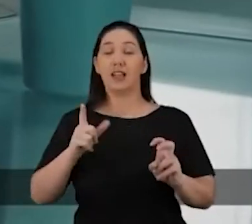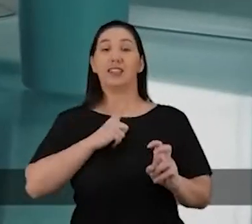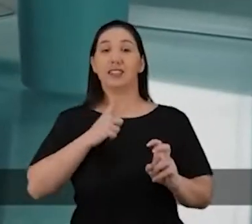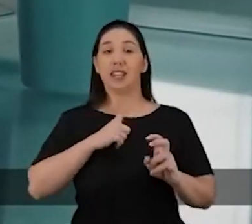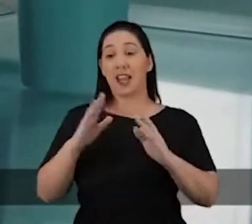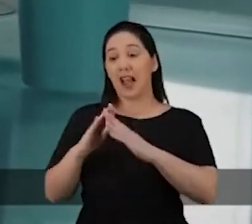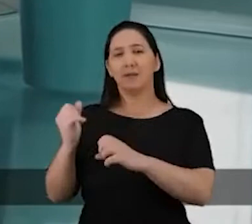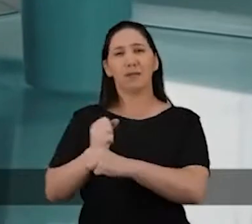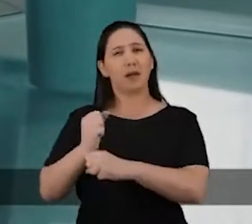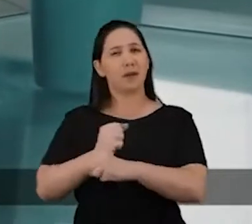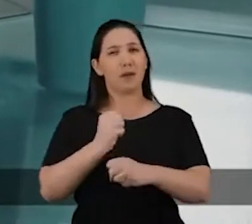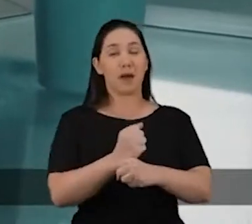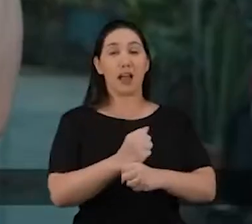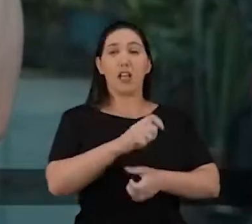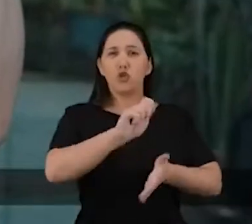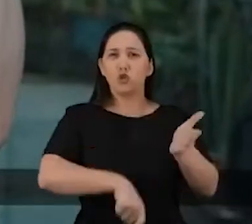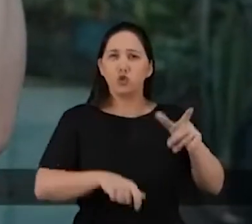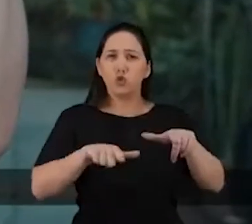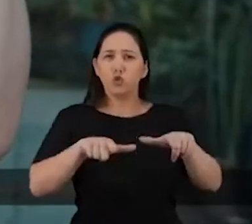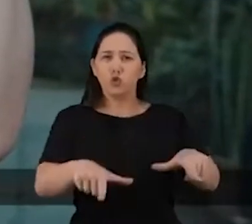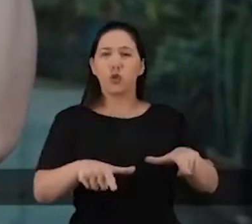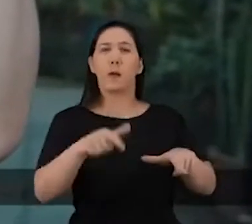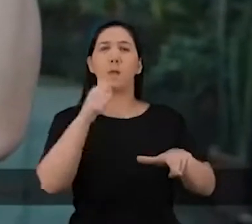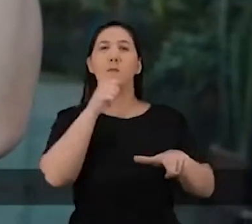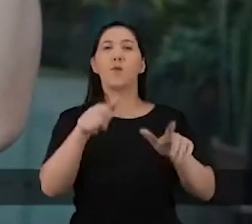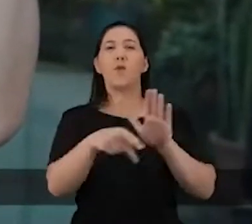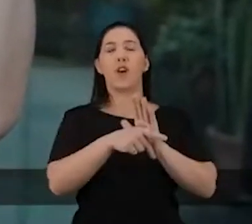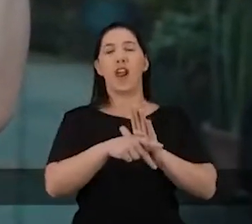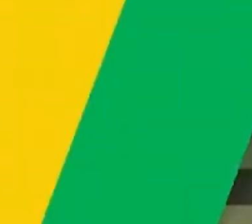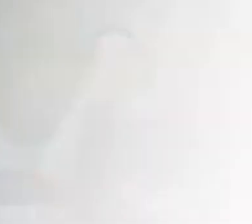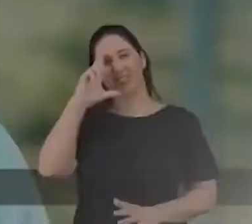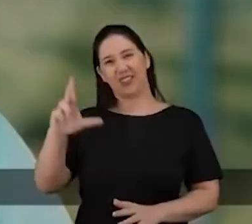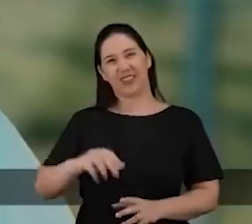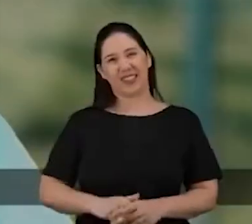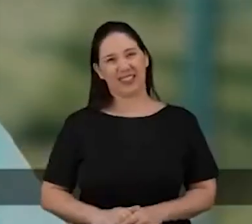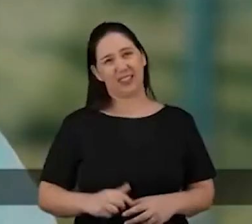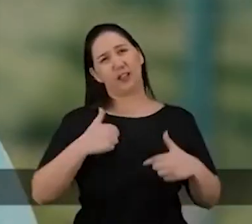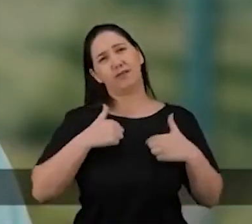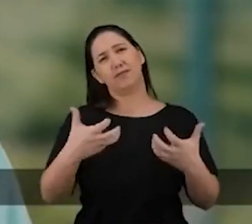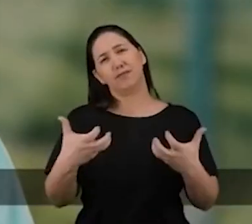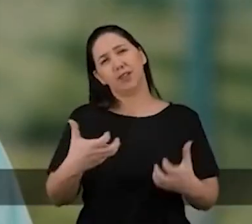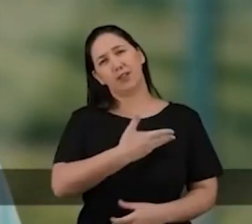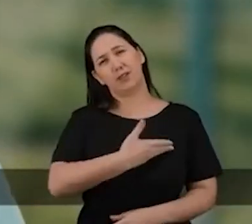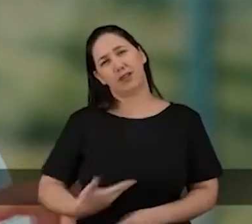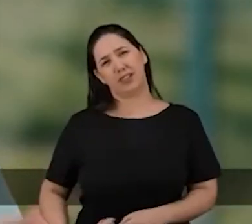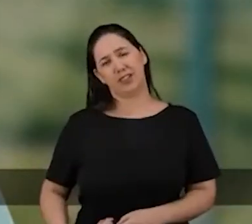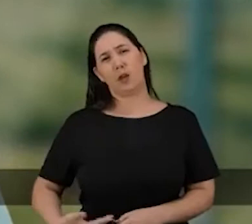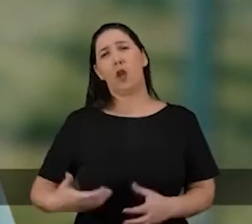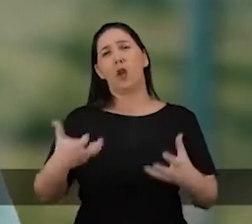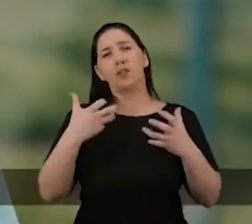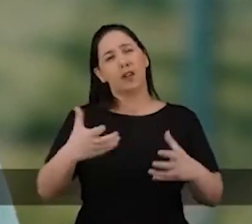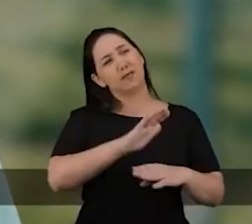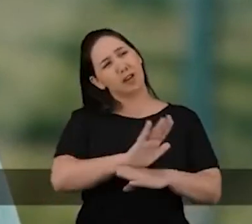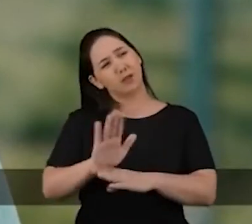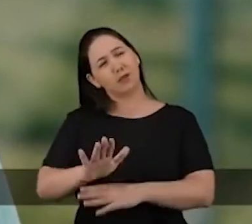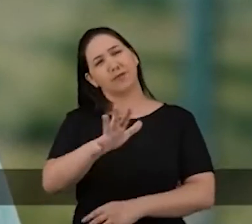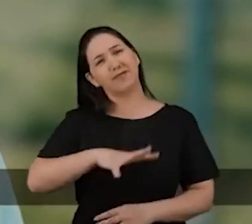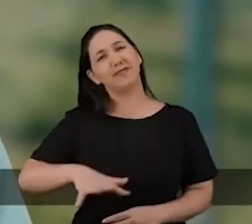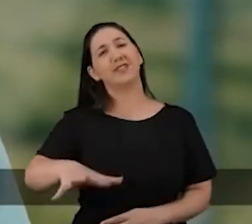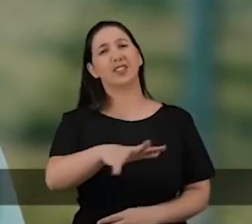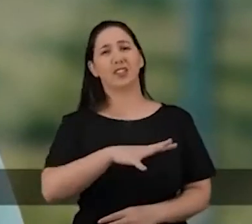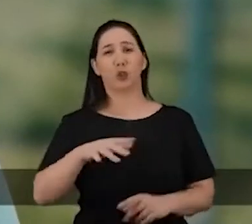regularizadas pelo governo terão a escritura feita no nome da mulher. Eu quero ser governador para fazer mais pela nossa